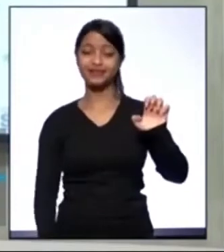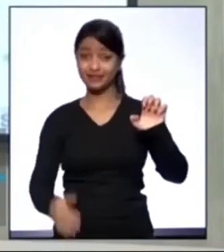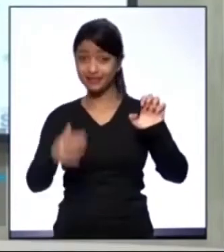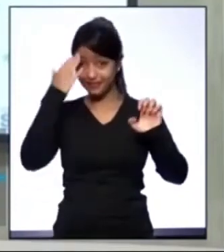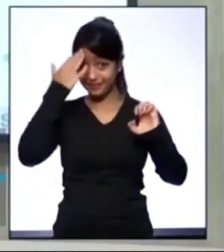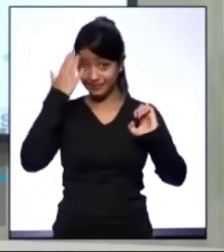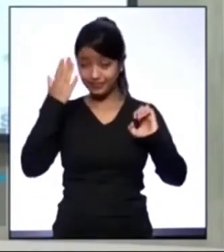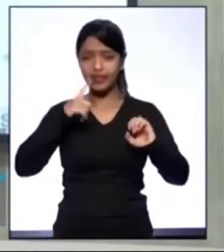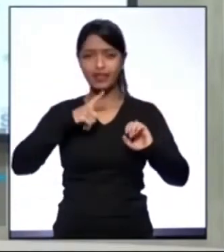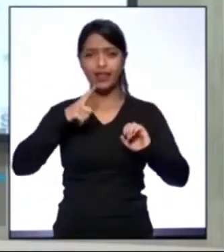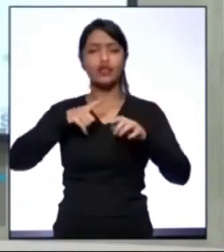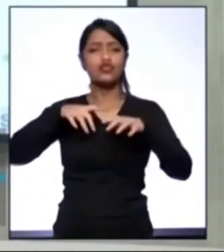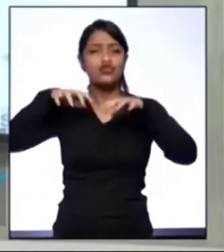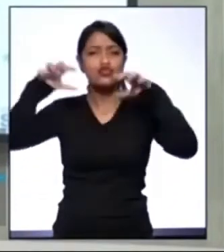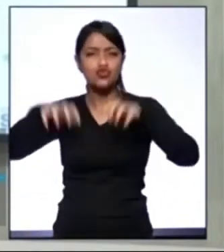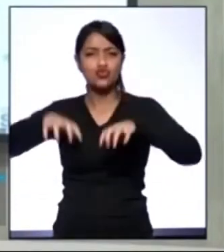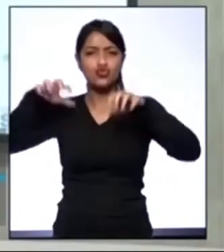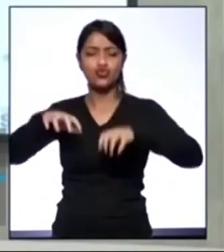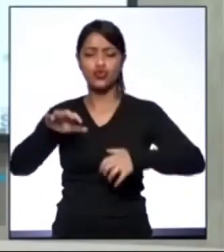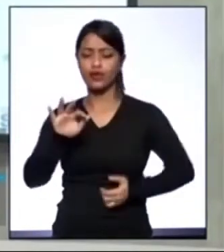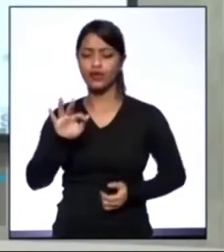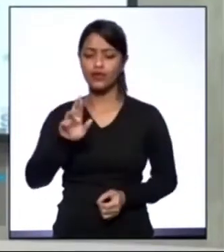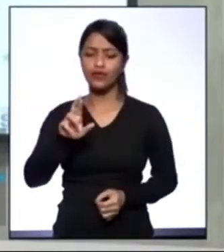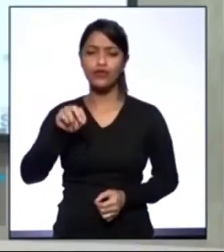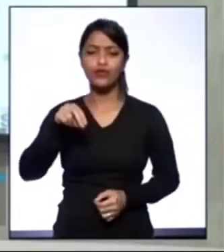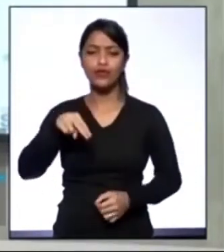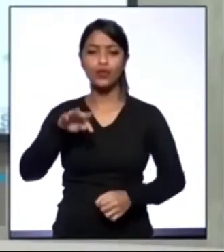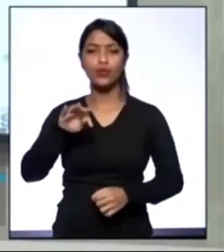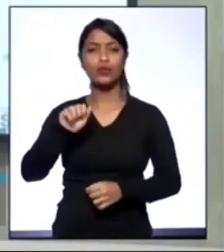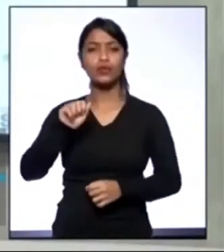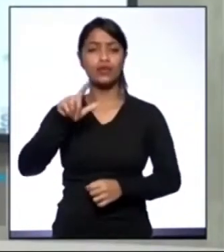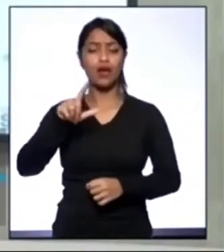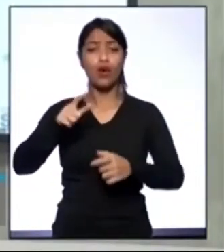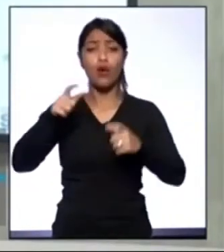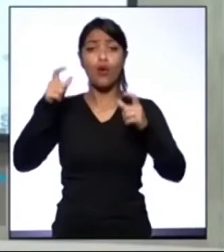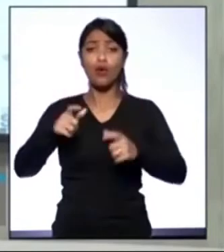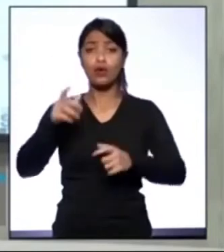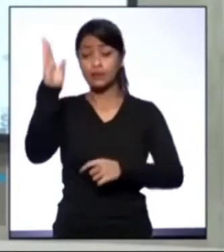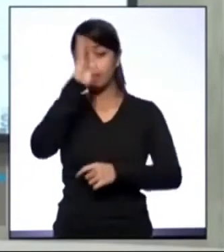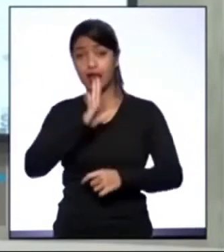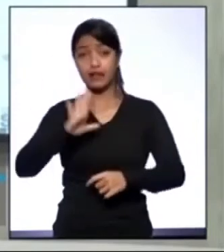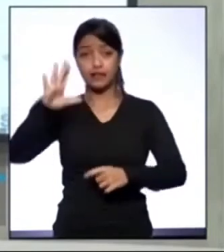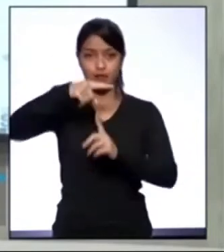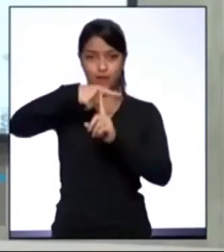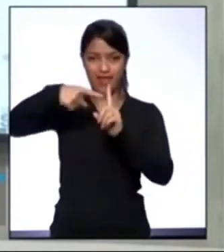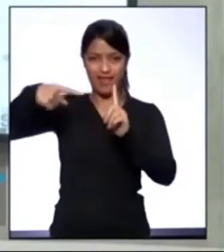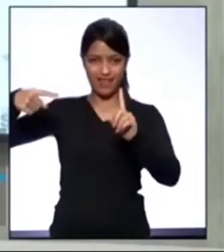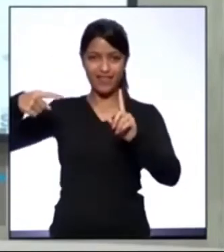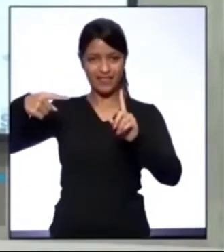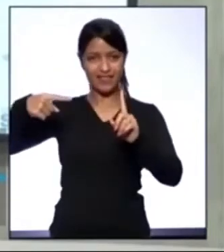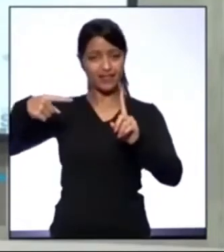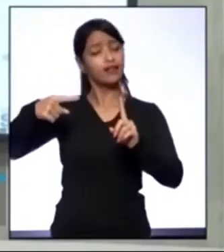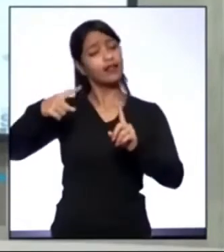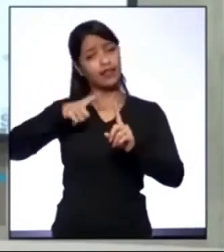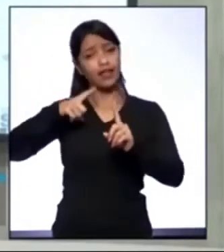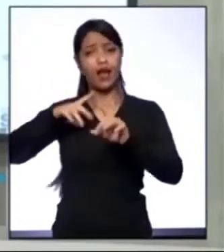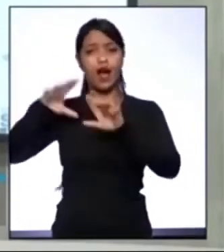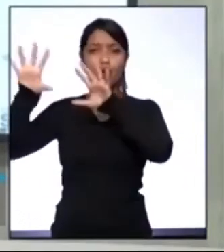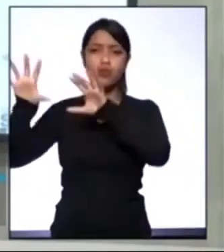lembrar? Chuvas frontais no Brasil meridional. Onde há a possibilidade da incursão da massa